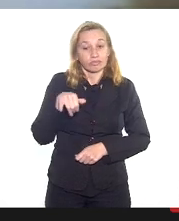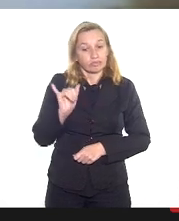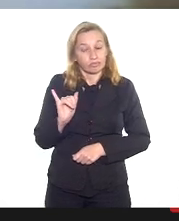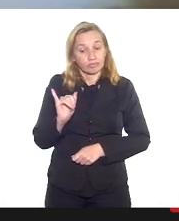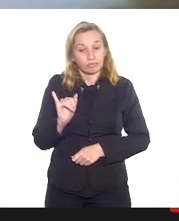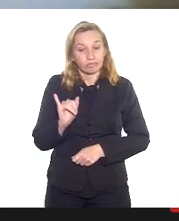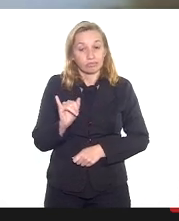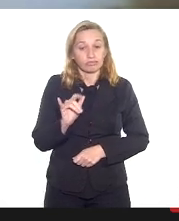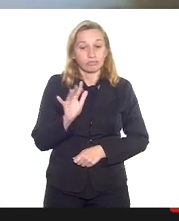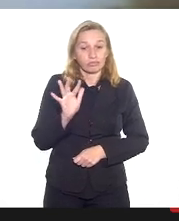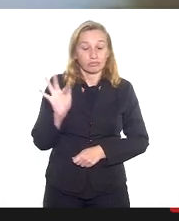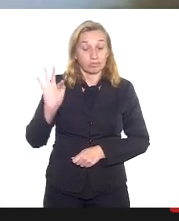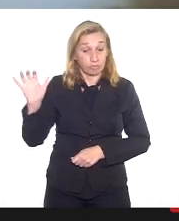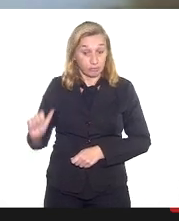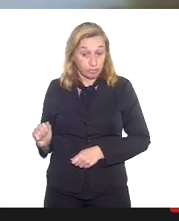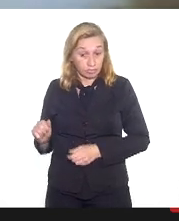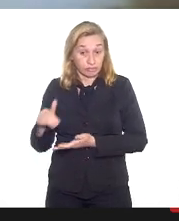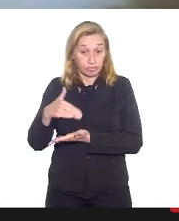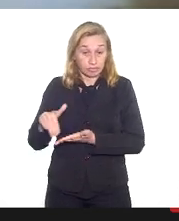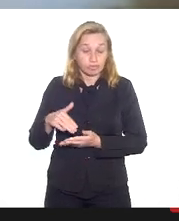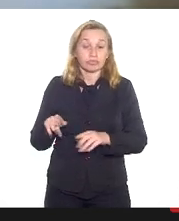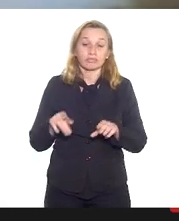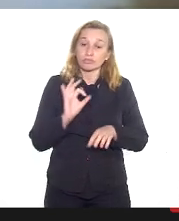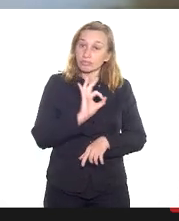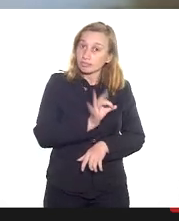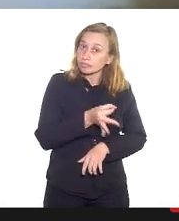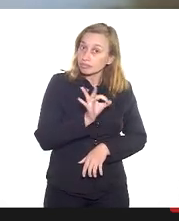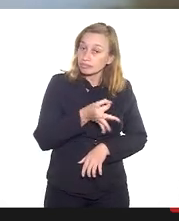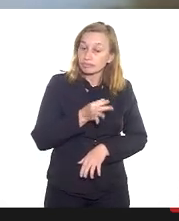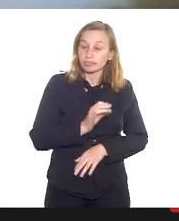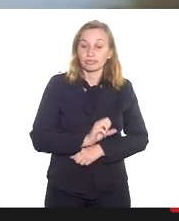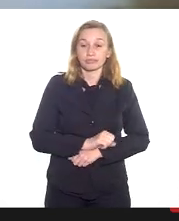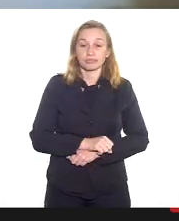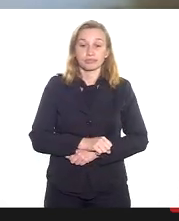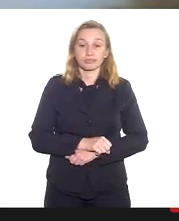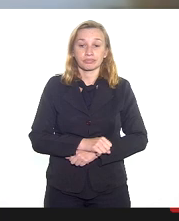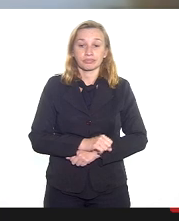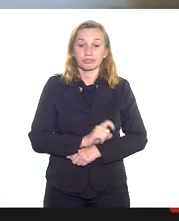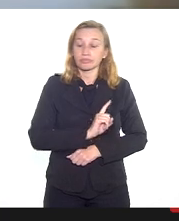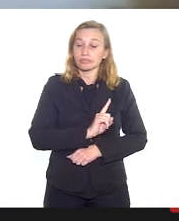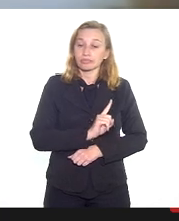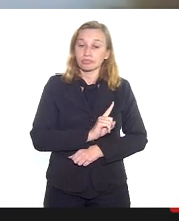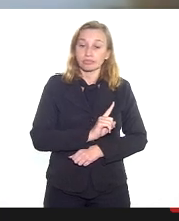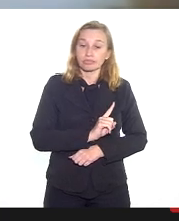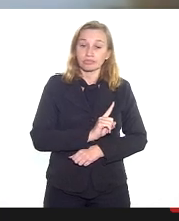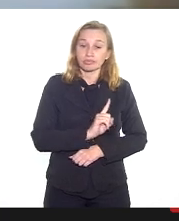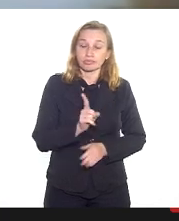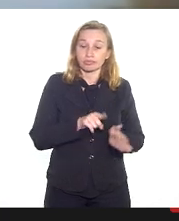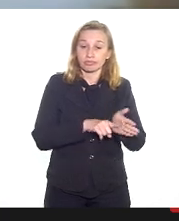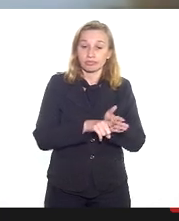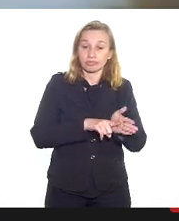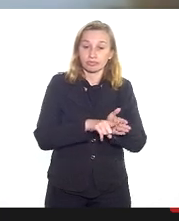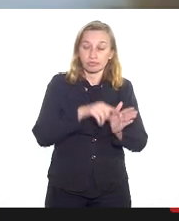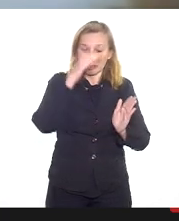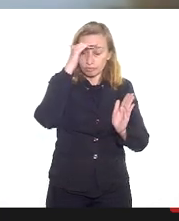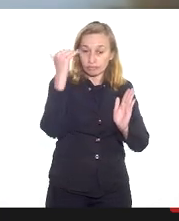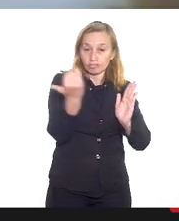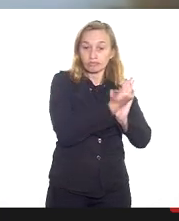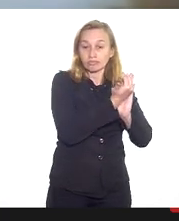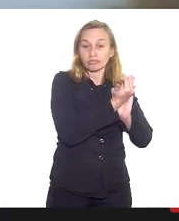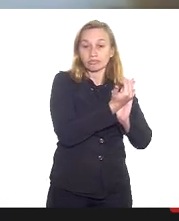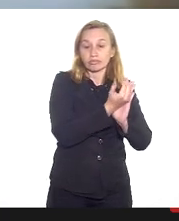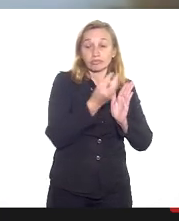a Fazenda, né, que é exatamente a não fiscalização dos cumprimentos das